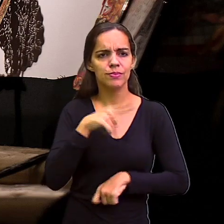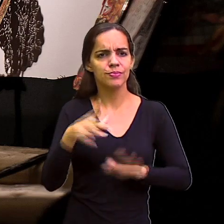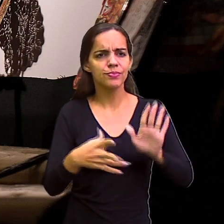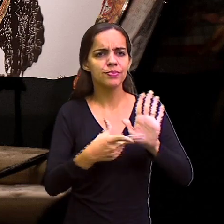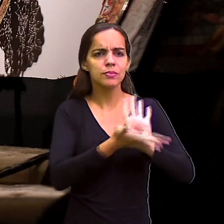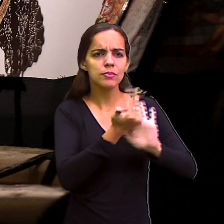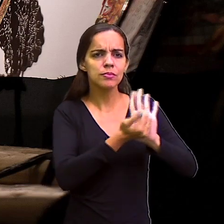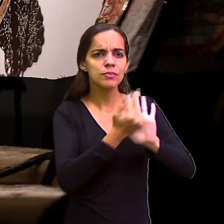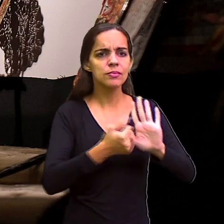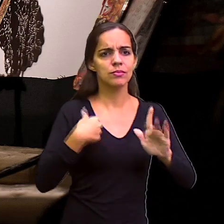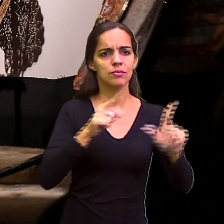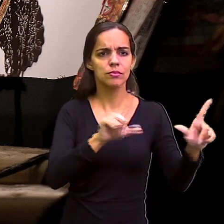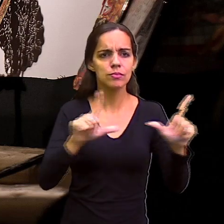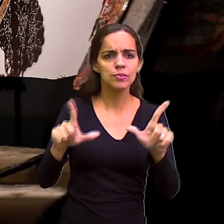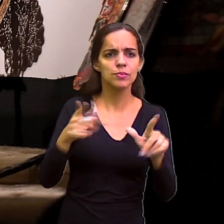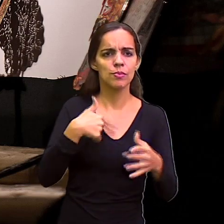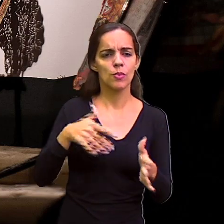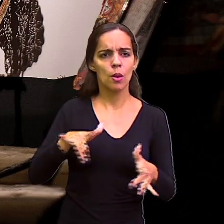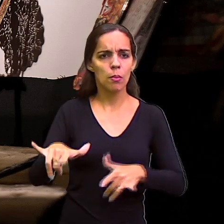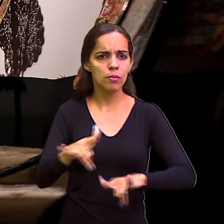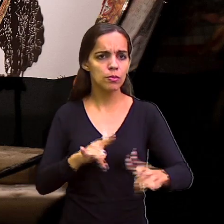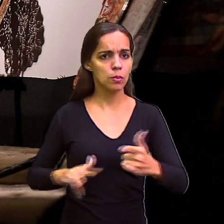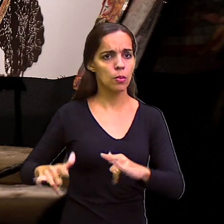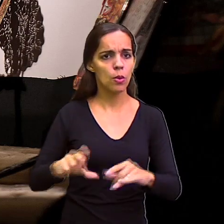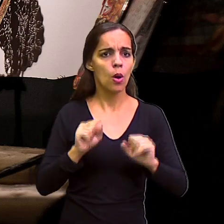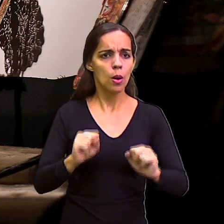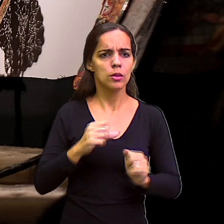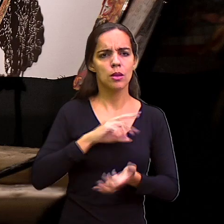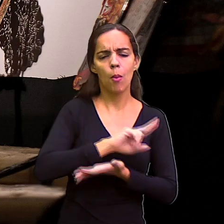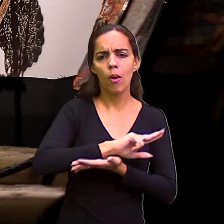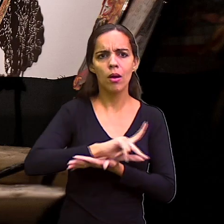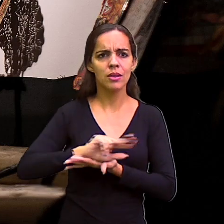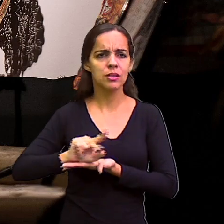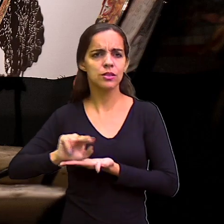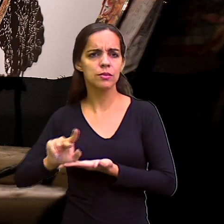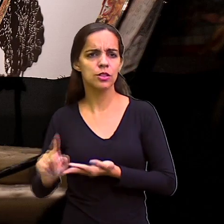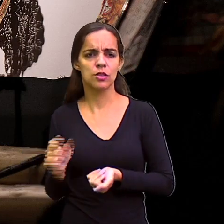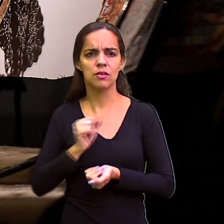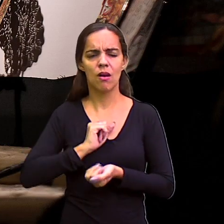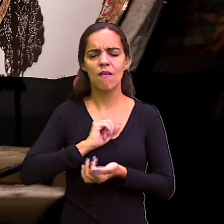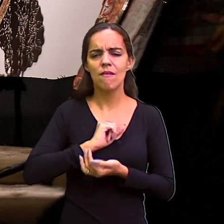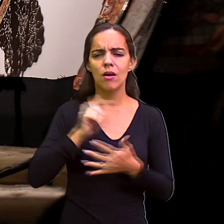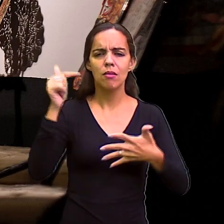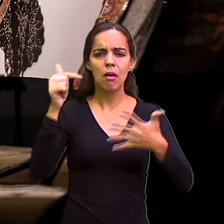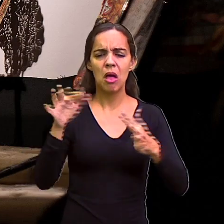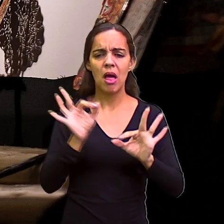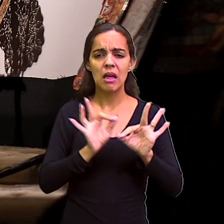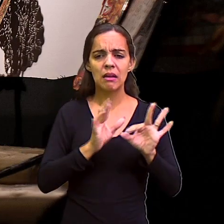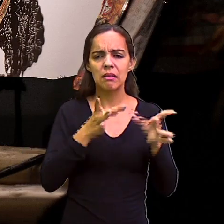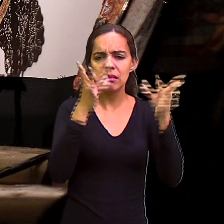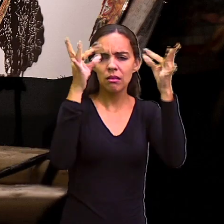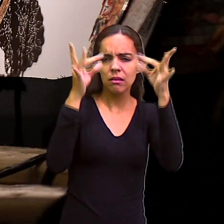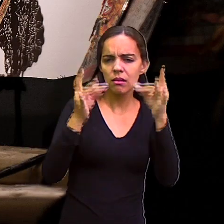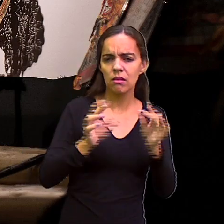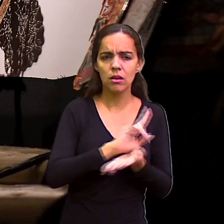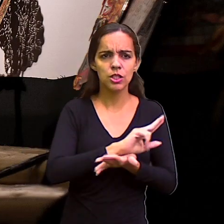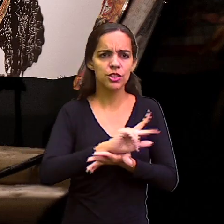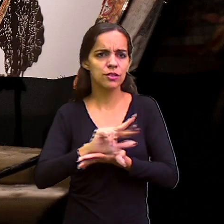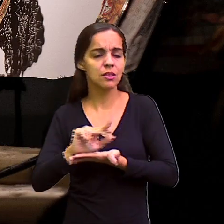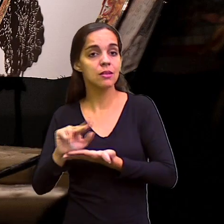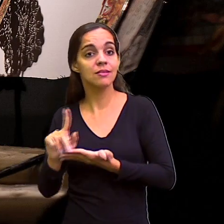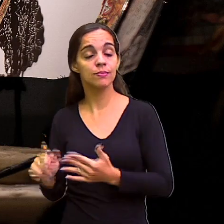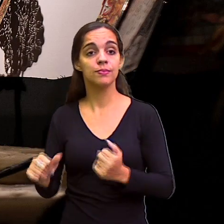imagens produzidas pelos bonecos podem ser diversas cores e outros tipos de detalhes. Muitos efeitos podem